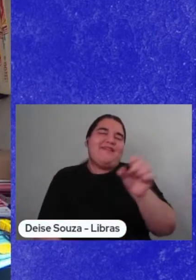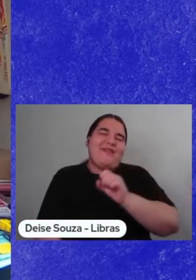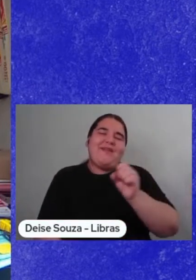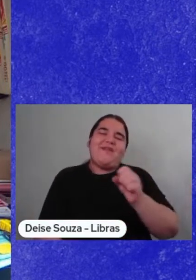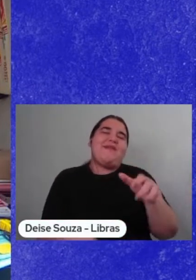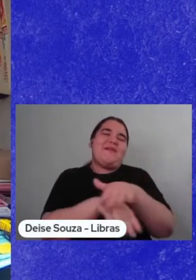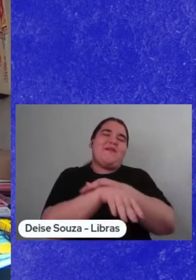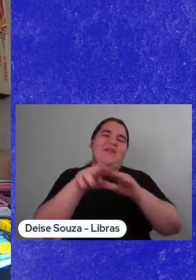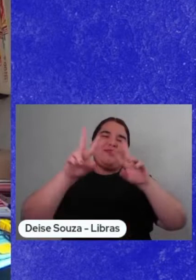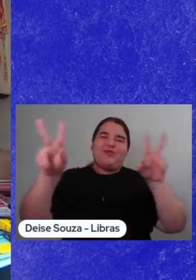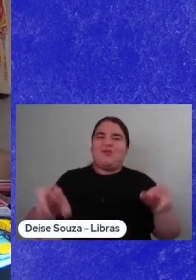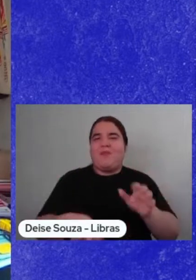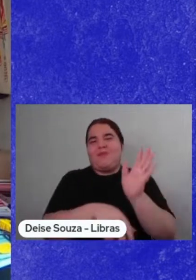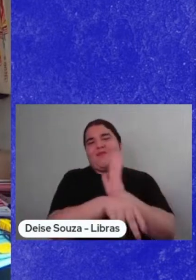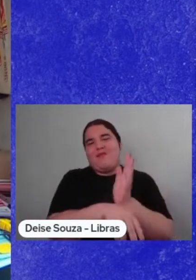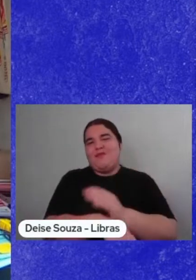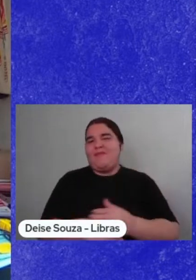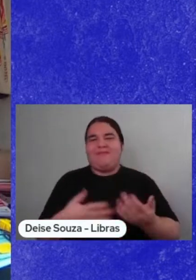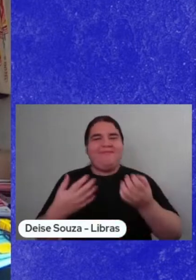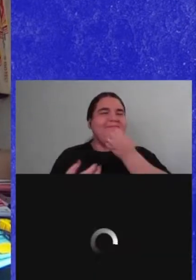aqui, principalmente com todos vocês.